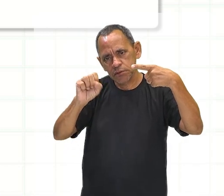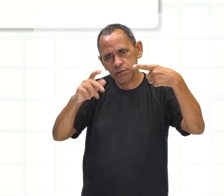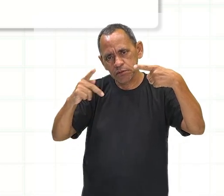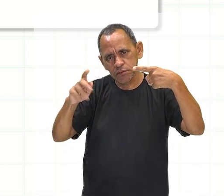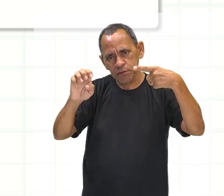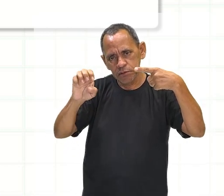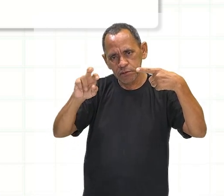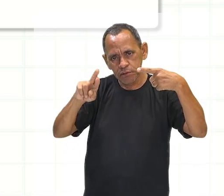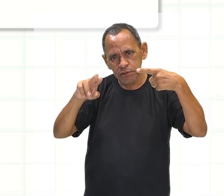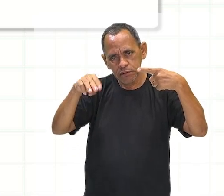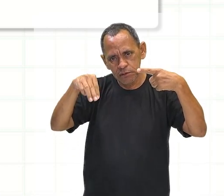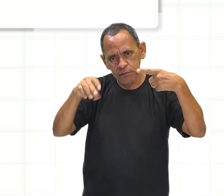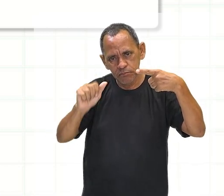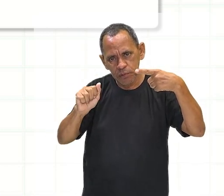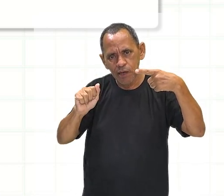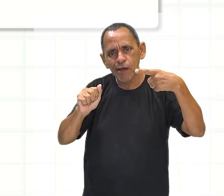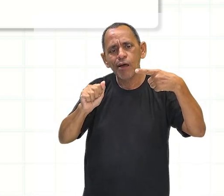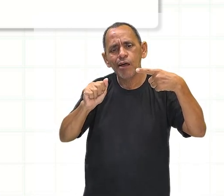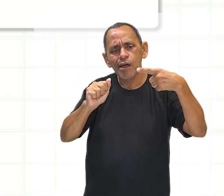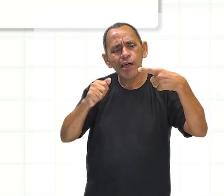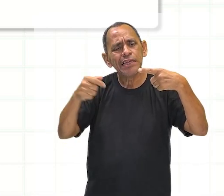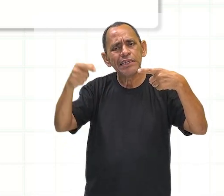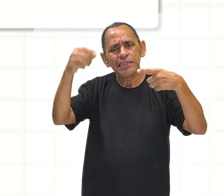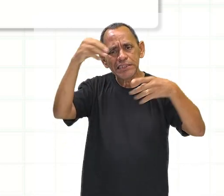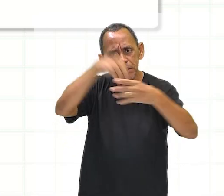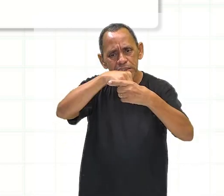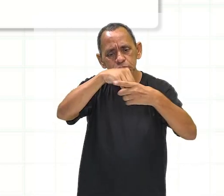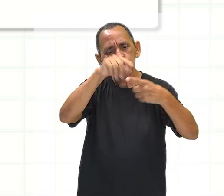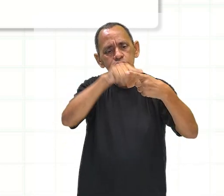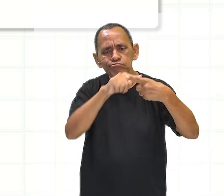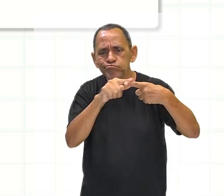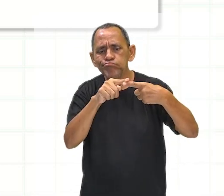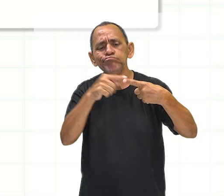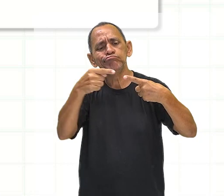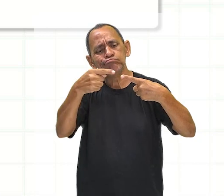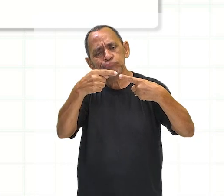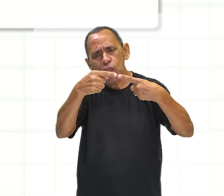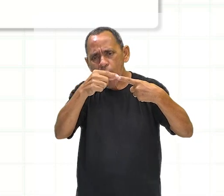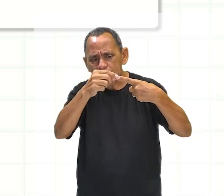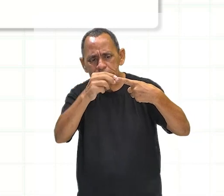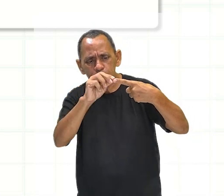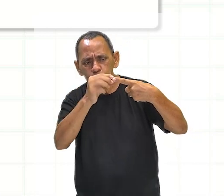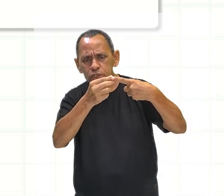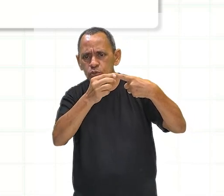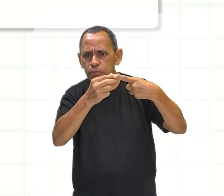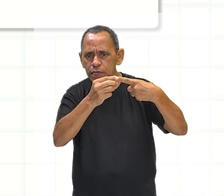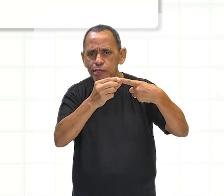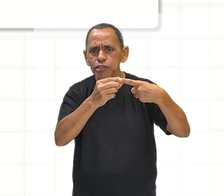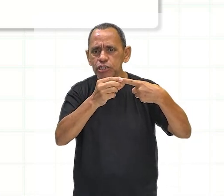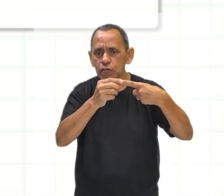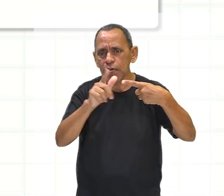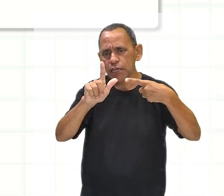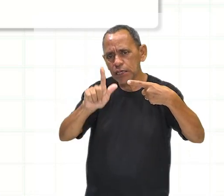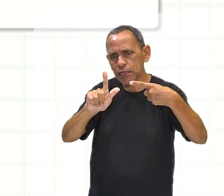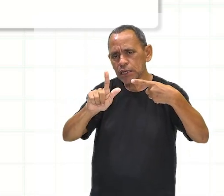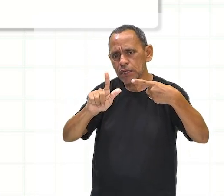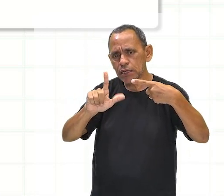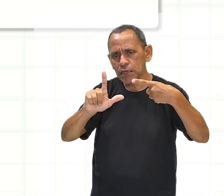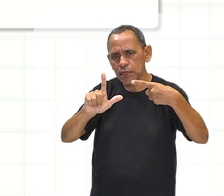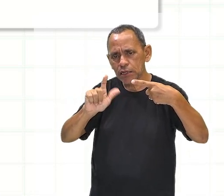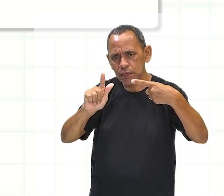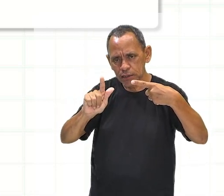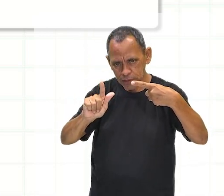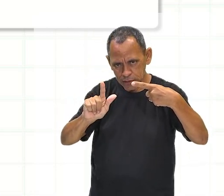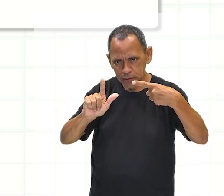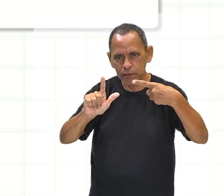pôde observar aí na imagem, dentro a gente vai ter esse canal que é a uretra, e a uretra ela vai ser